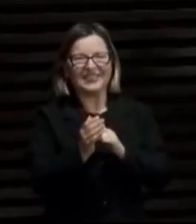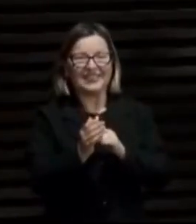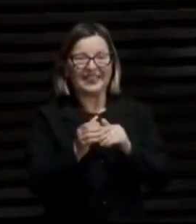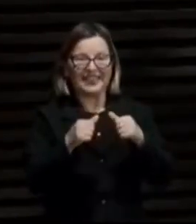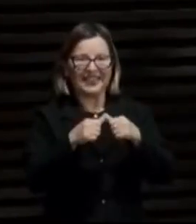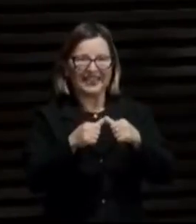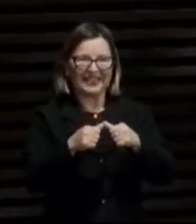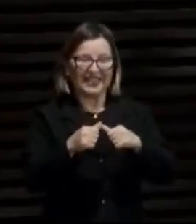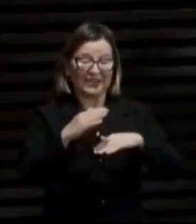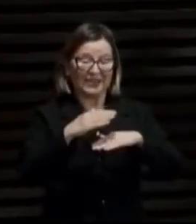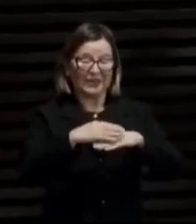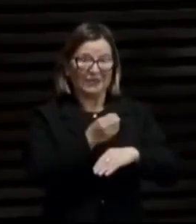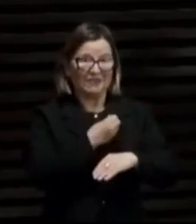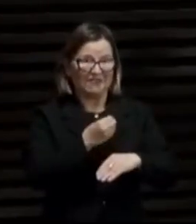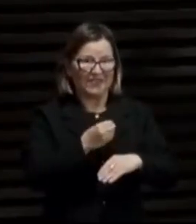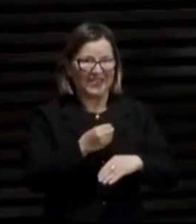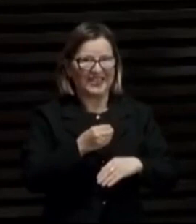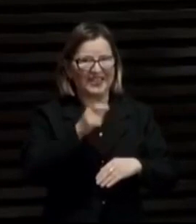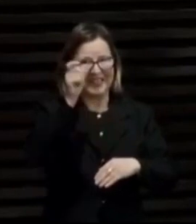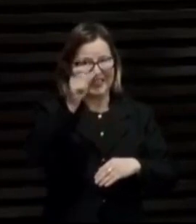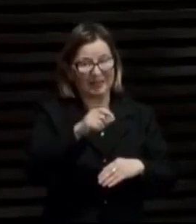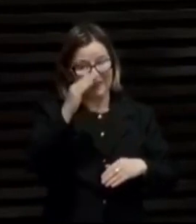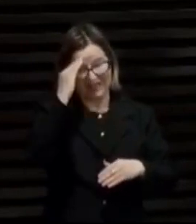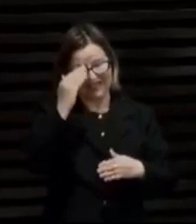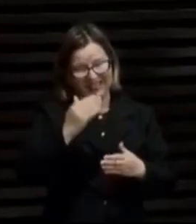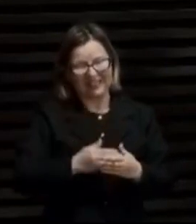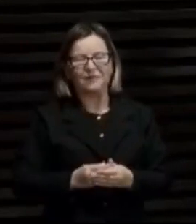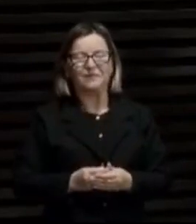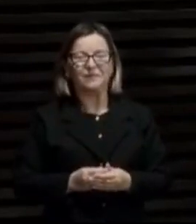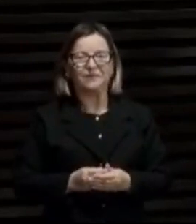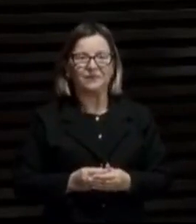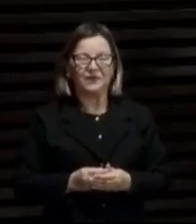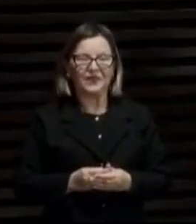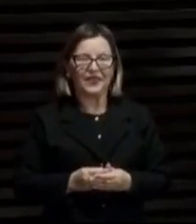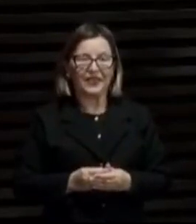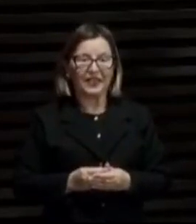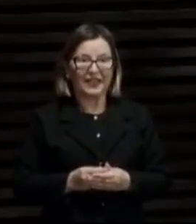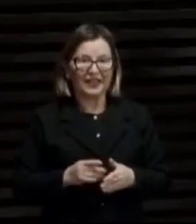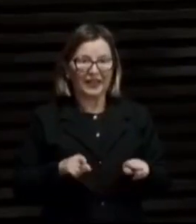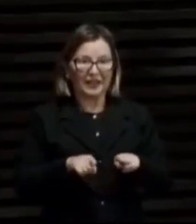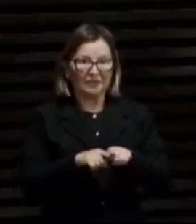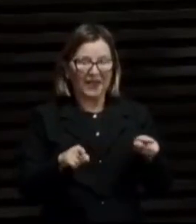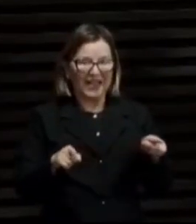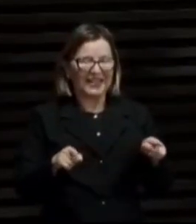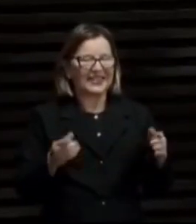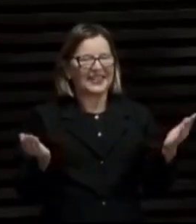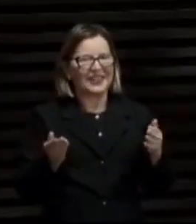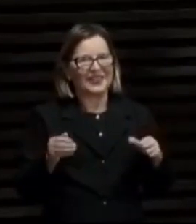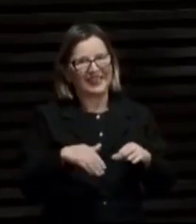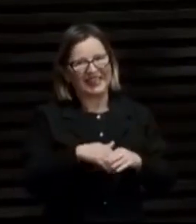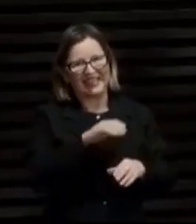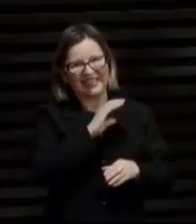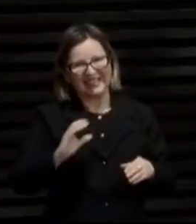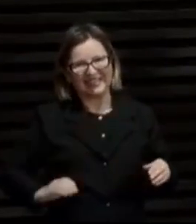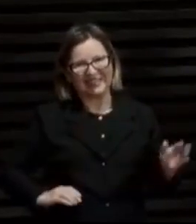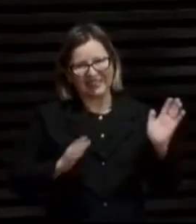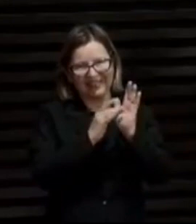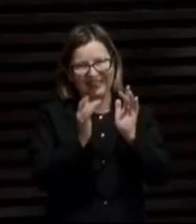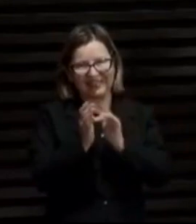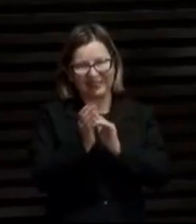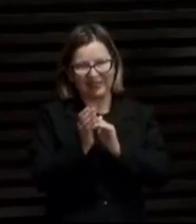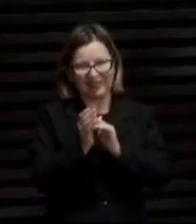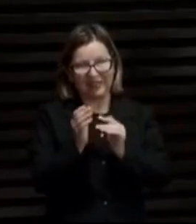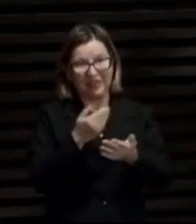Mas agora, em Cristo Jesus, vós que antes estáveis longe, fostes aproximados